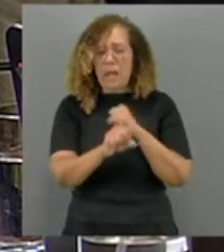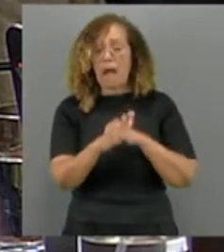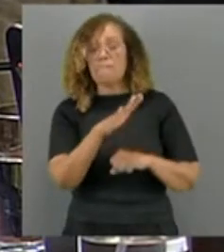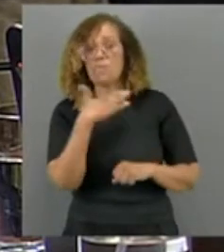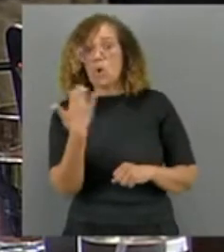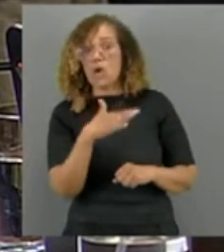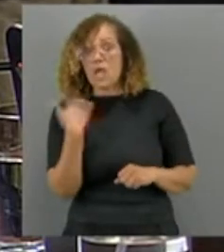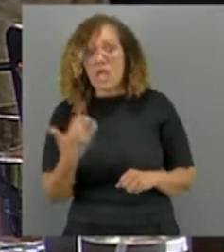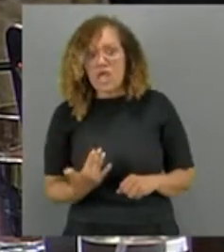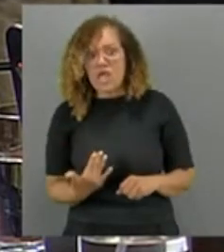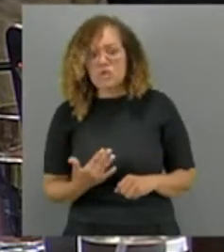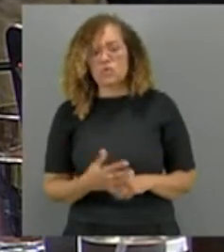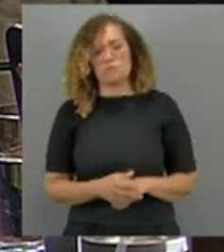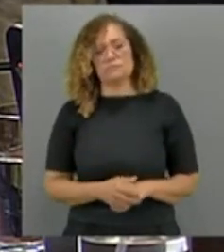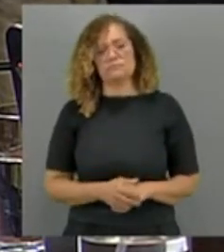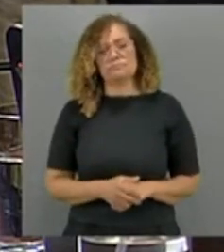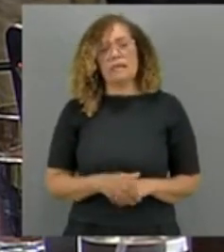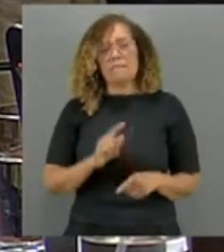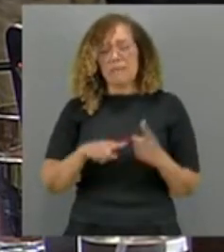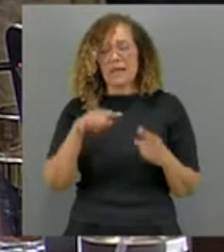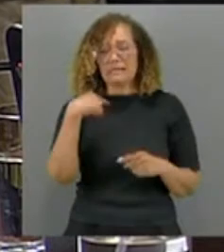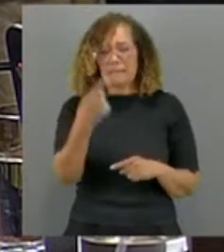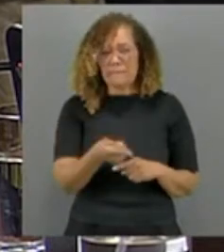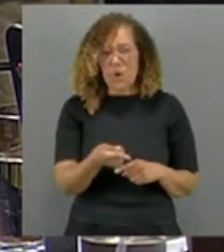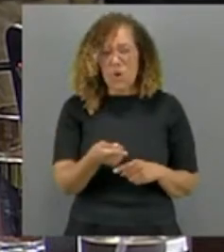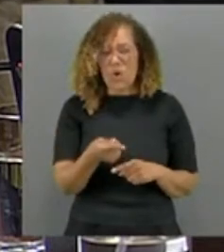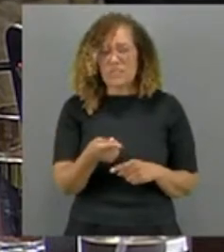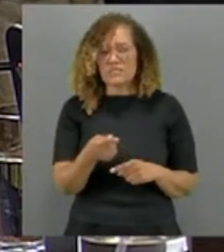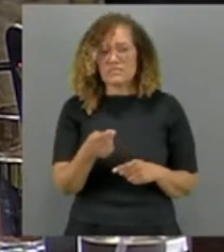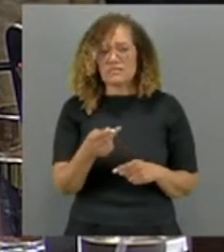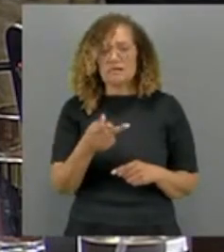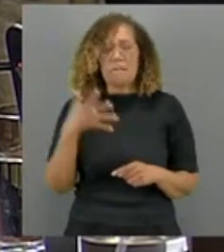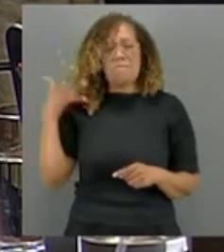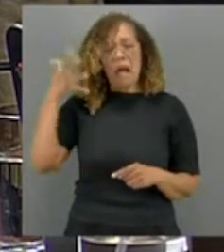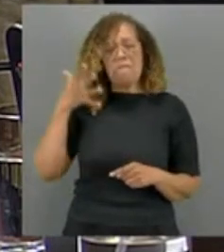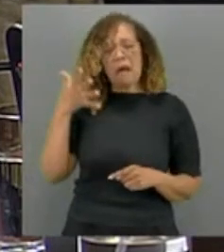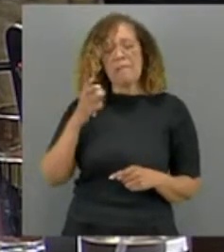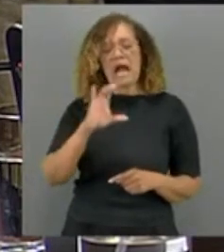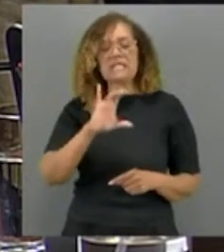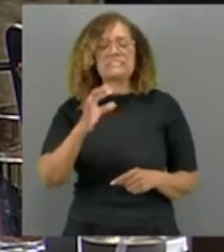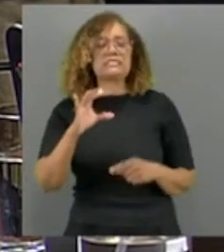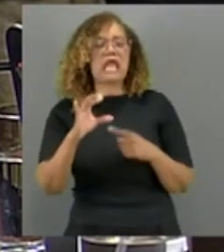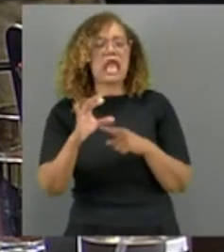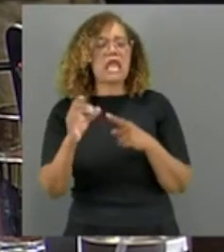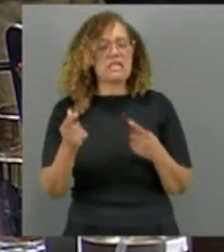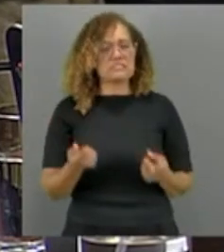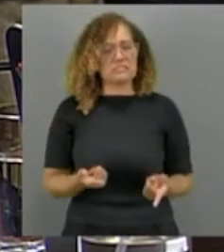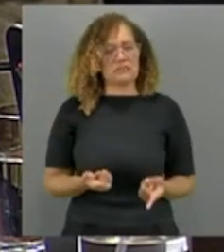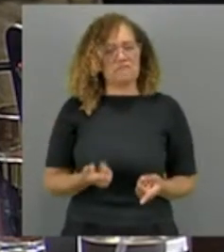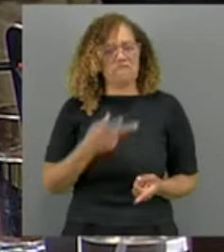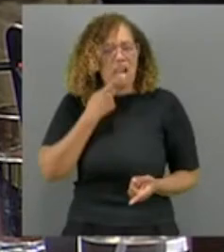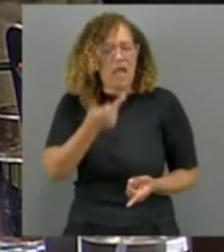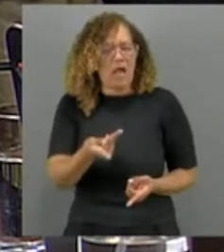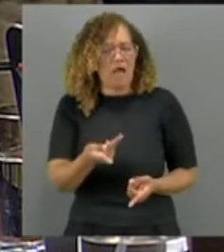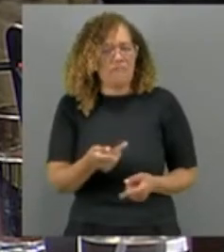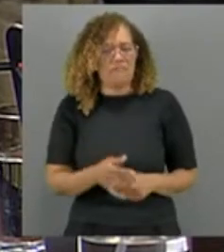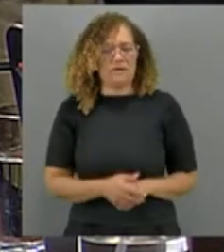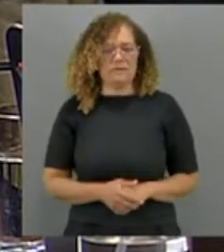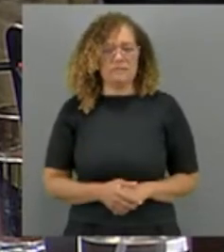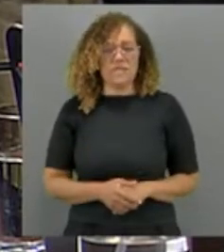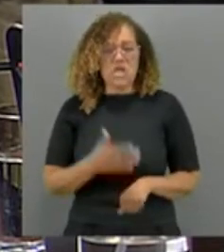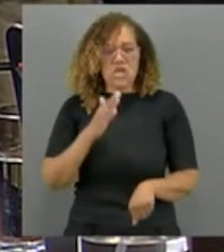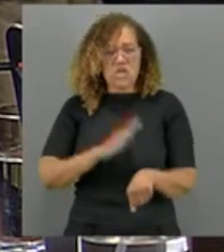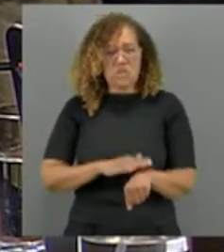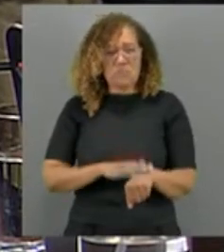anos falando de ciência e acusando aqueles que ousavam contraditar de alguma forma